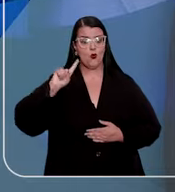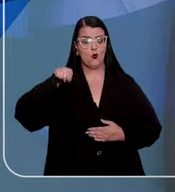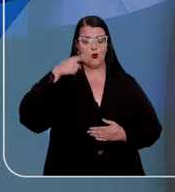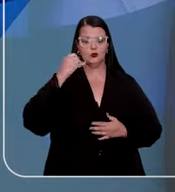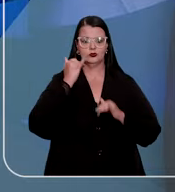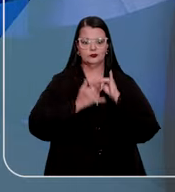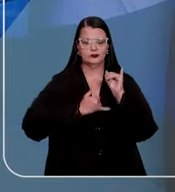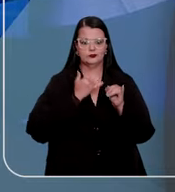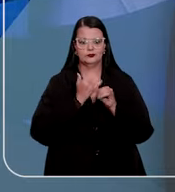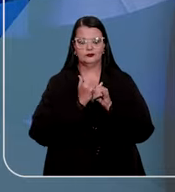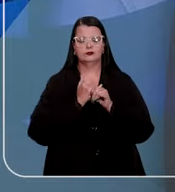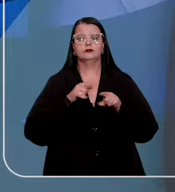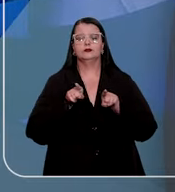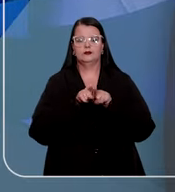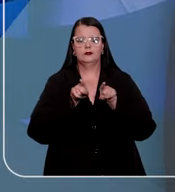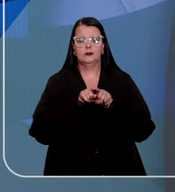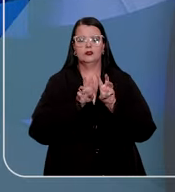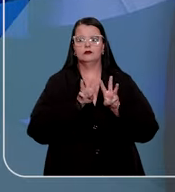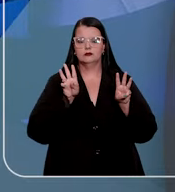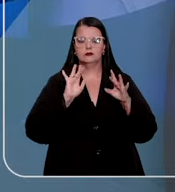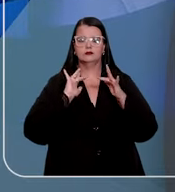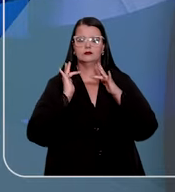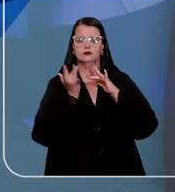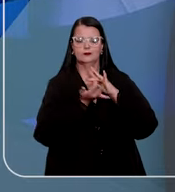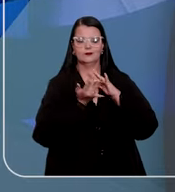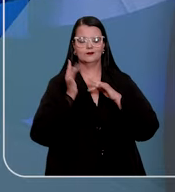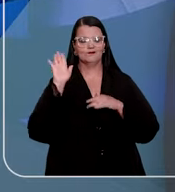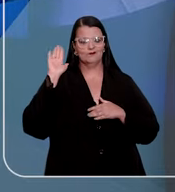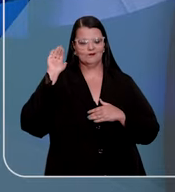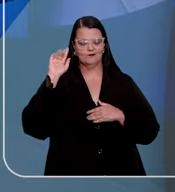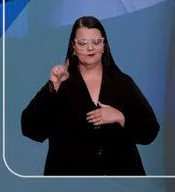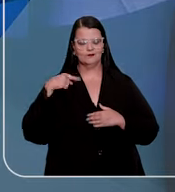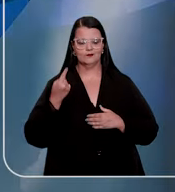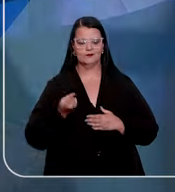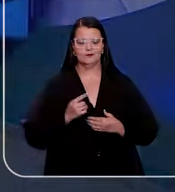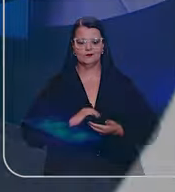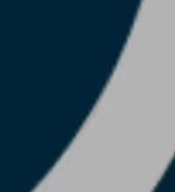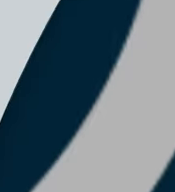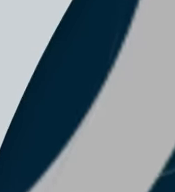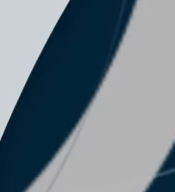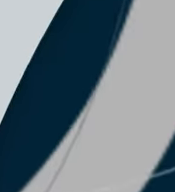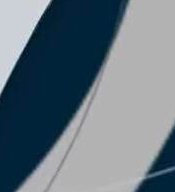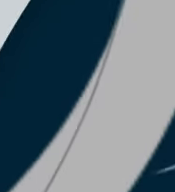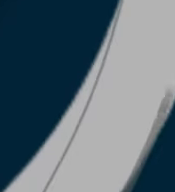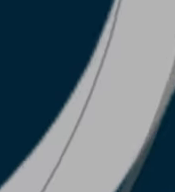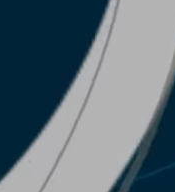outras notícias no site do STJ e nas nossas redes sociais. Até a próxima!